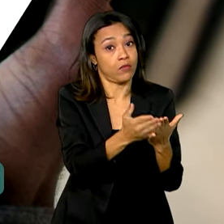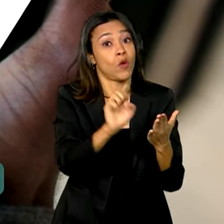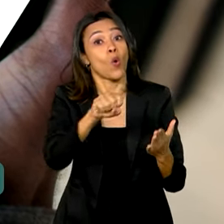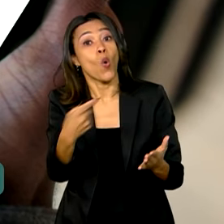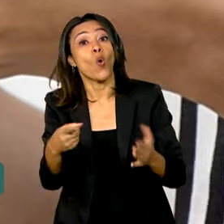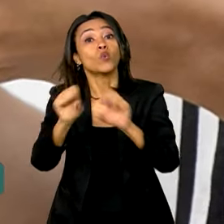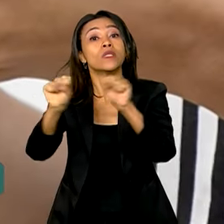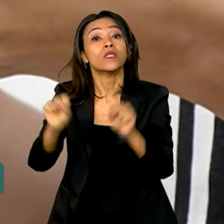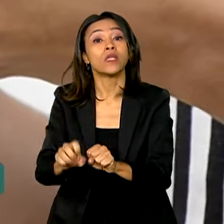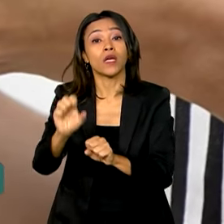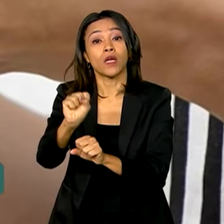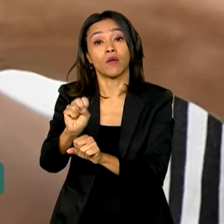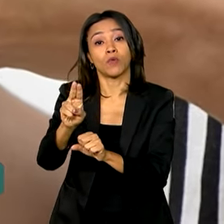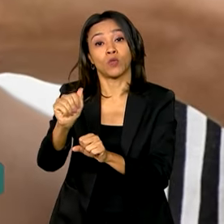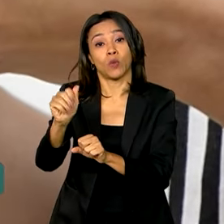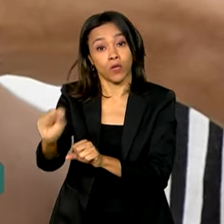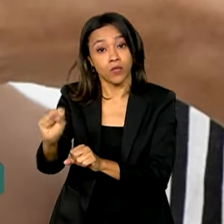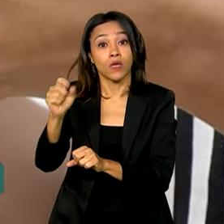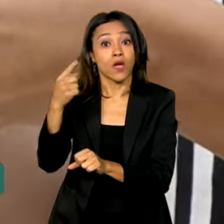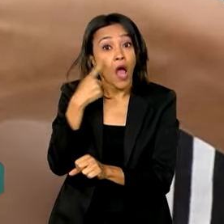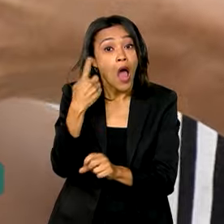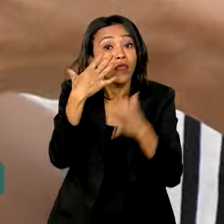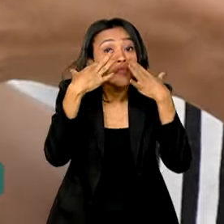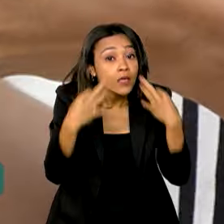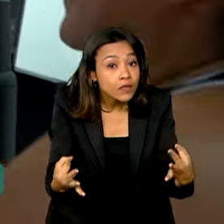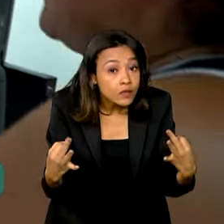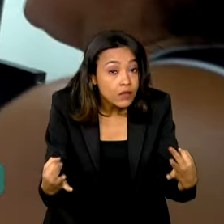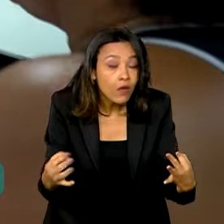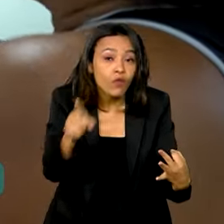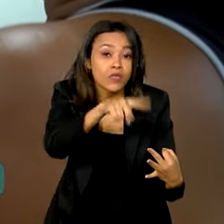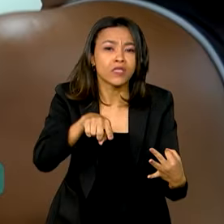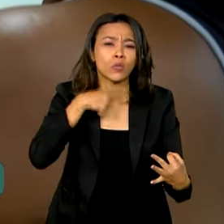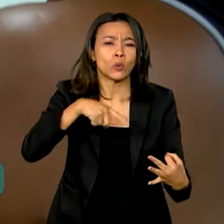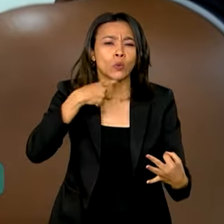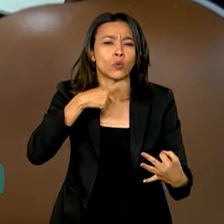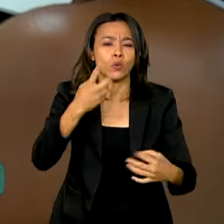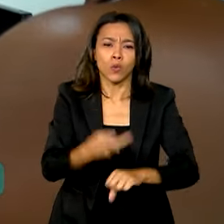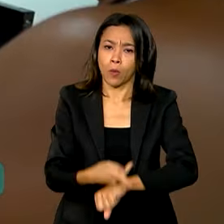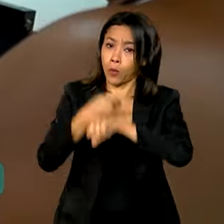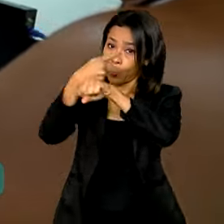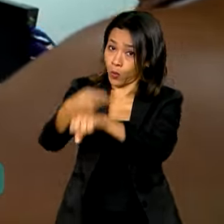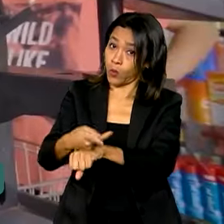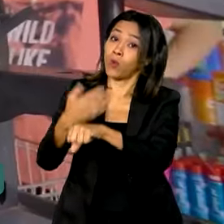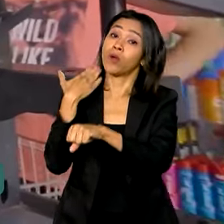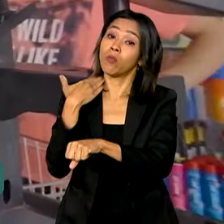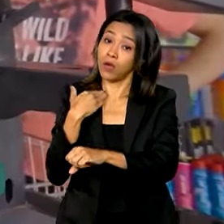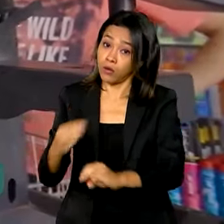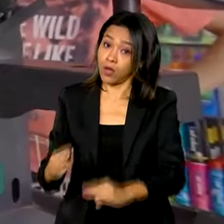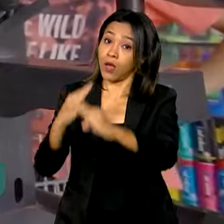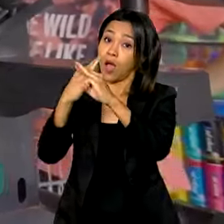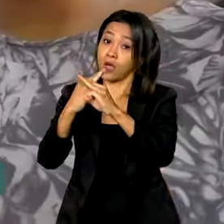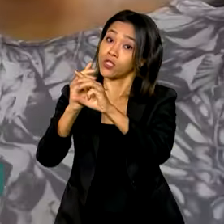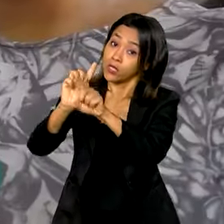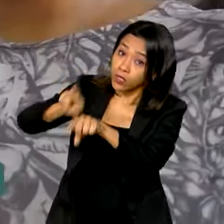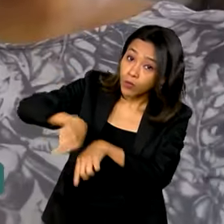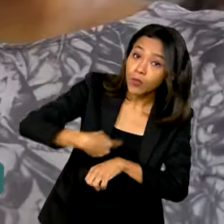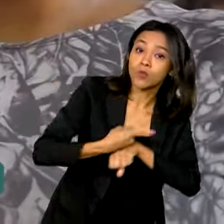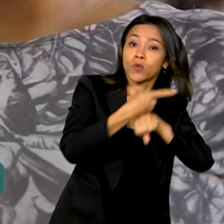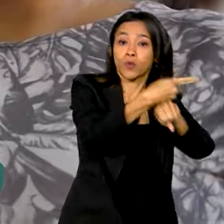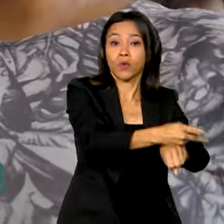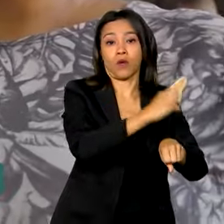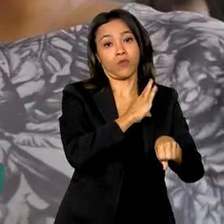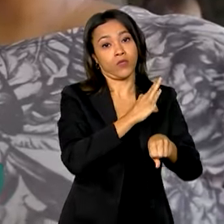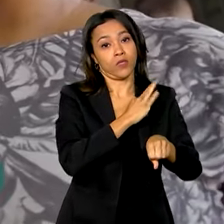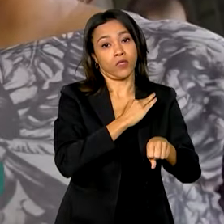A orientação em casos de golpes é procurar a Caixa Econômica Federal e registrar um boletim de ocorrência.